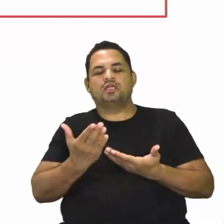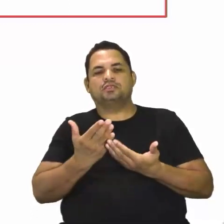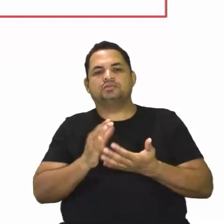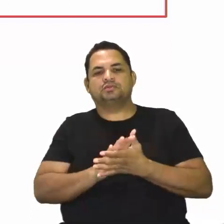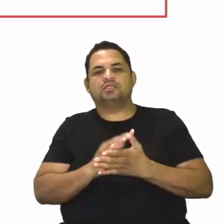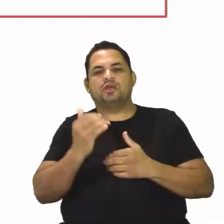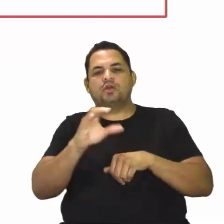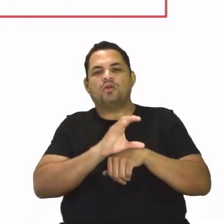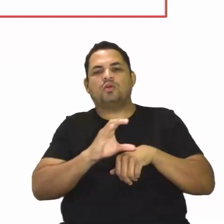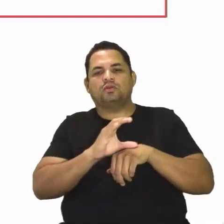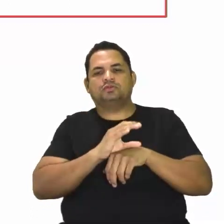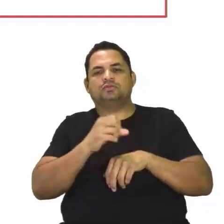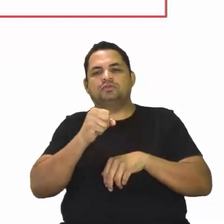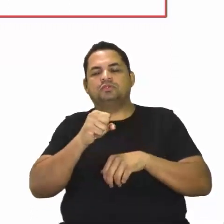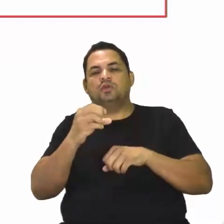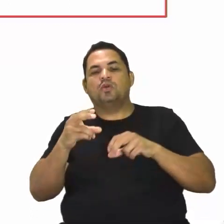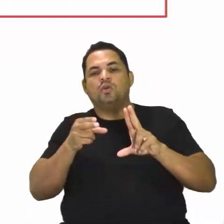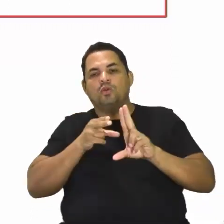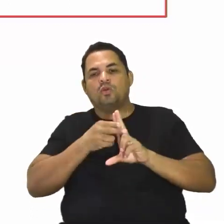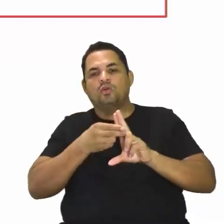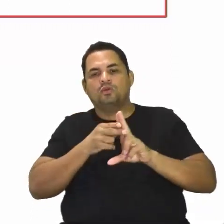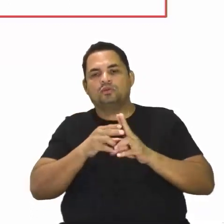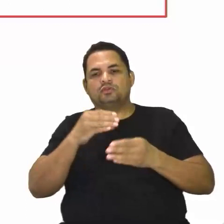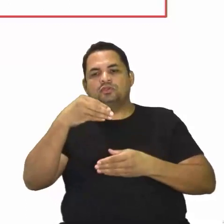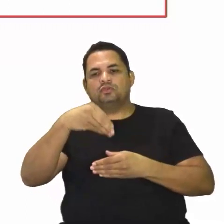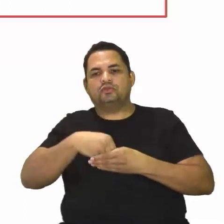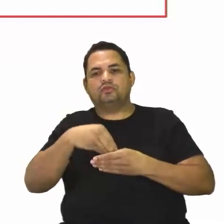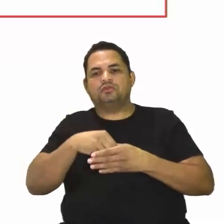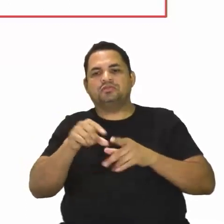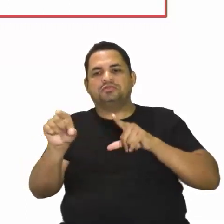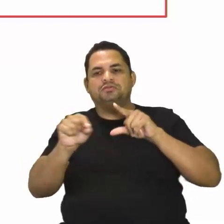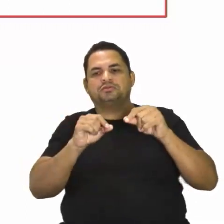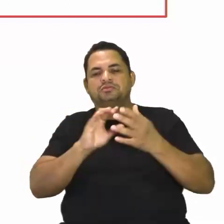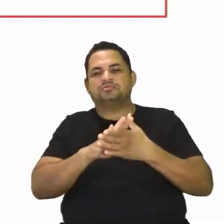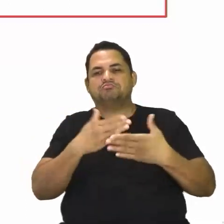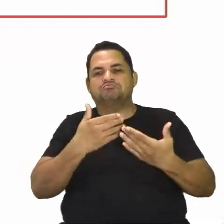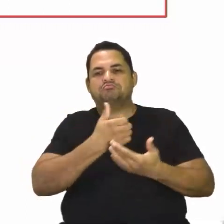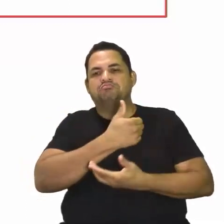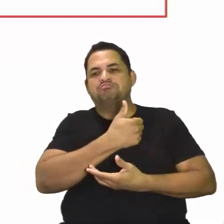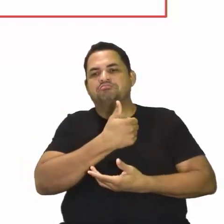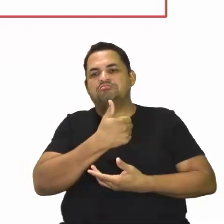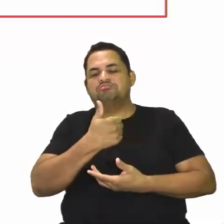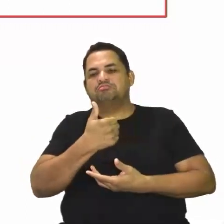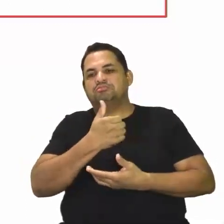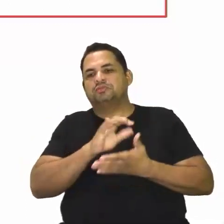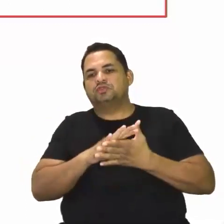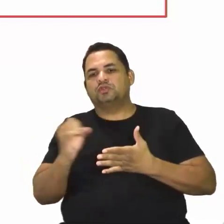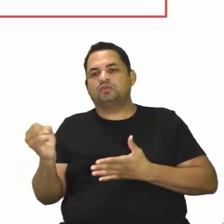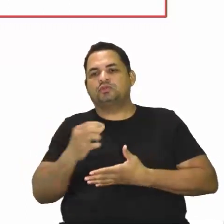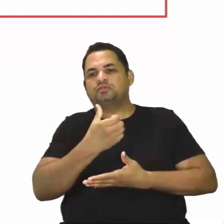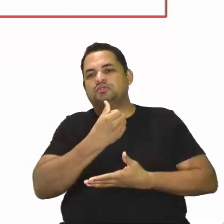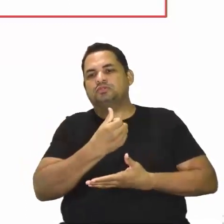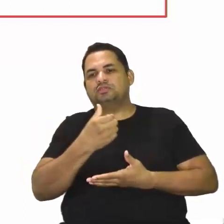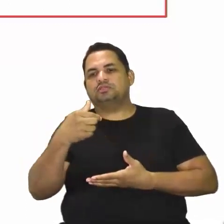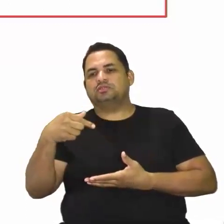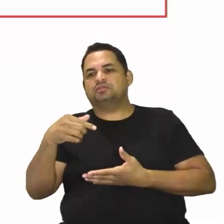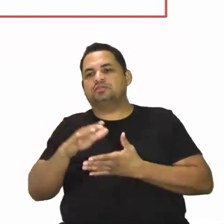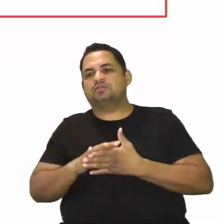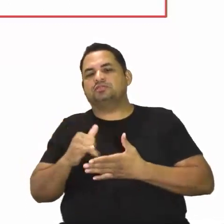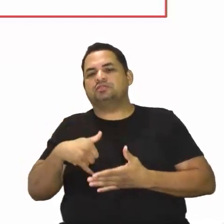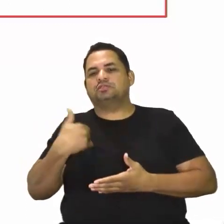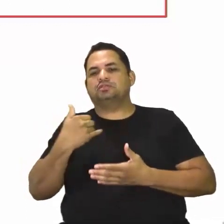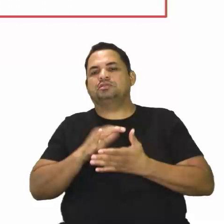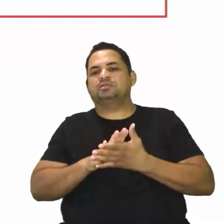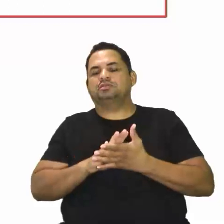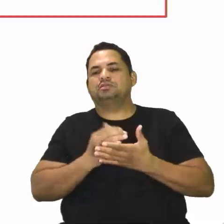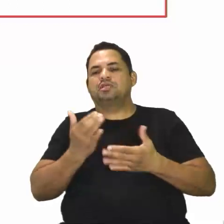o Sistema Único de Saúde, aparecendo, o voto facultativo para jovens de 16, 17 anos,